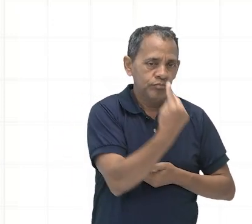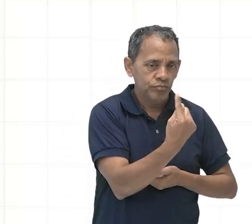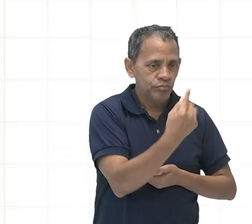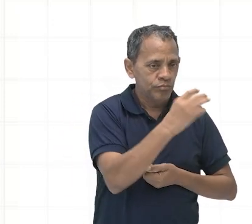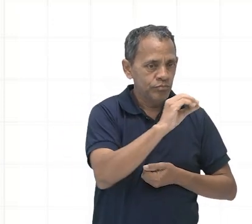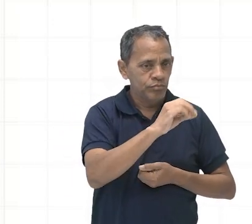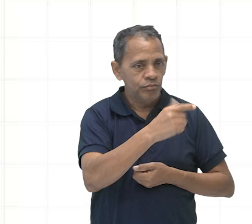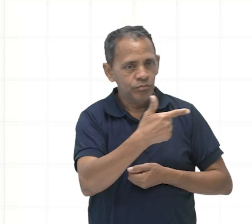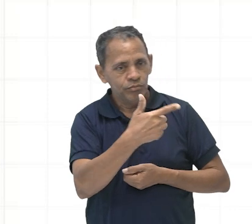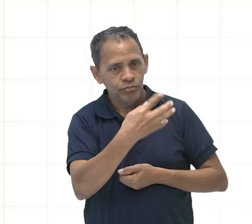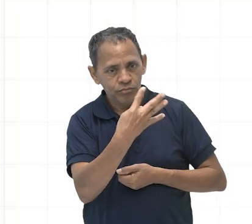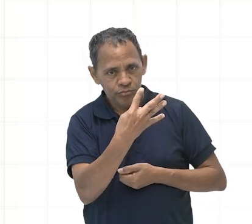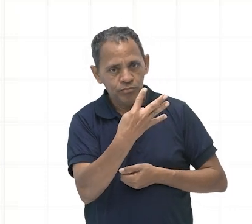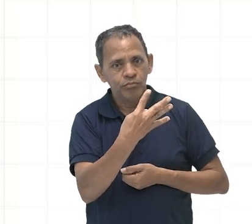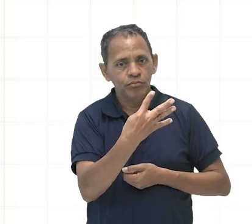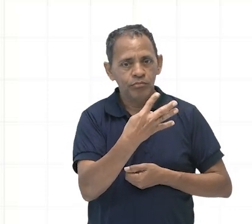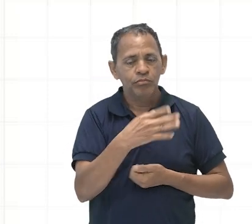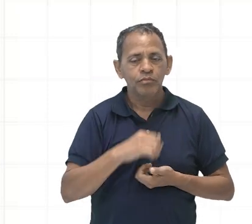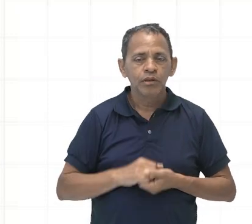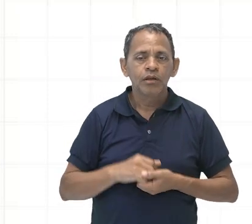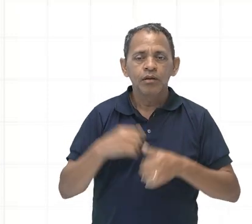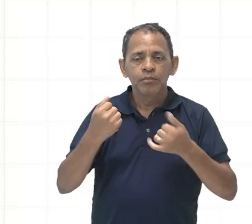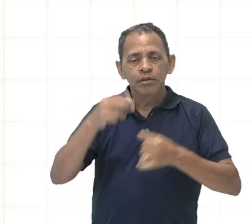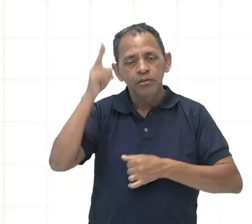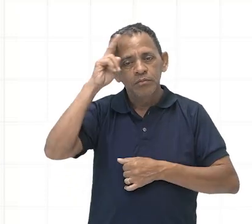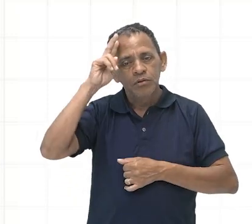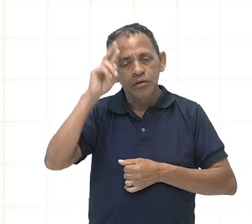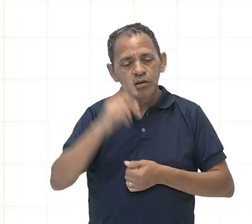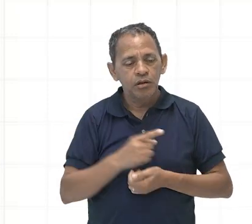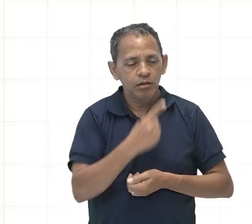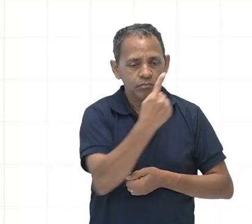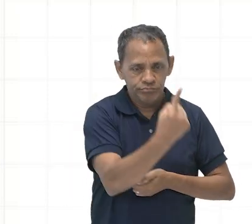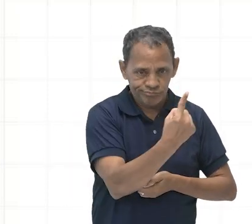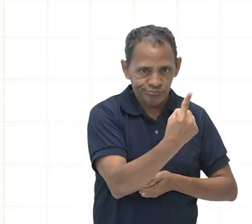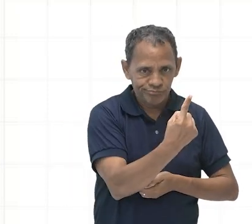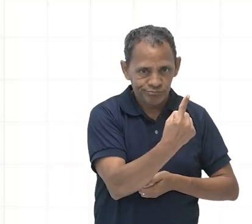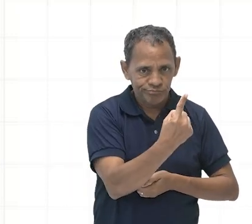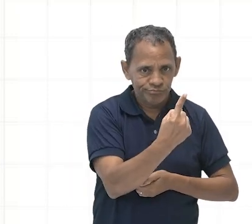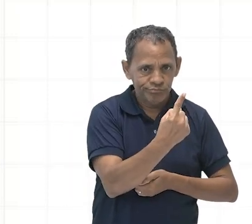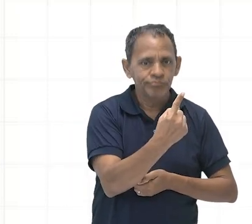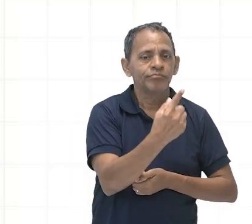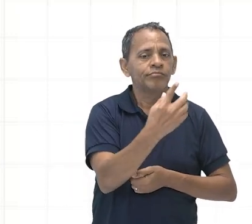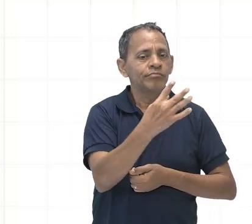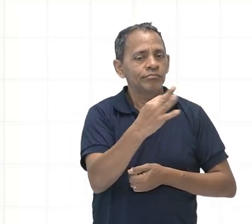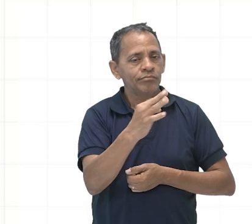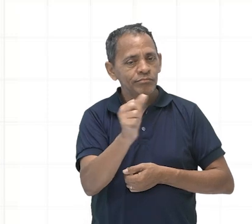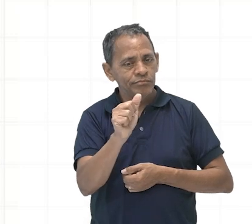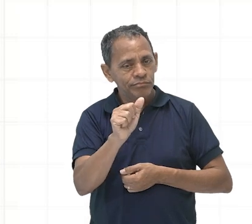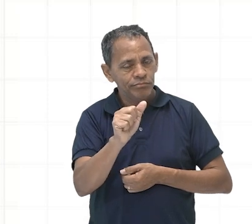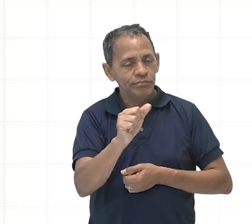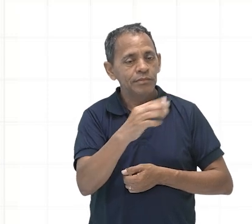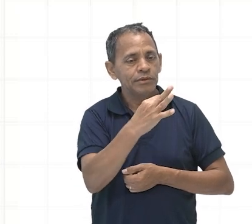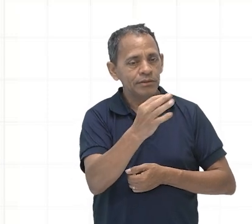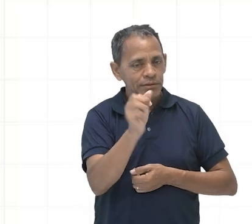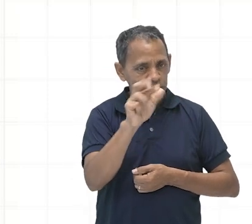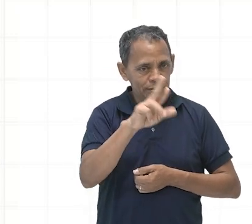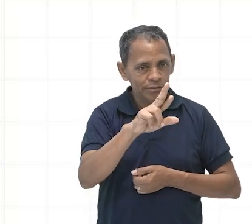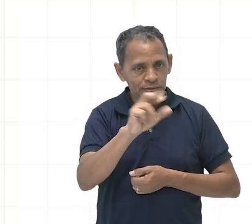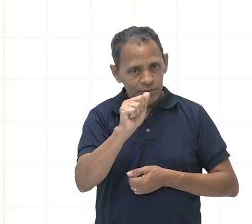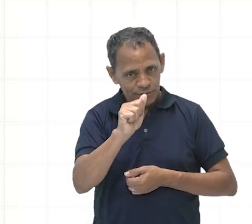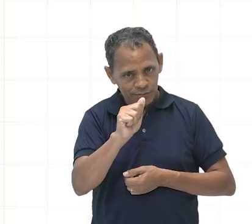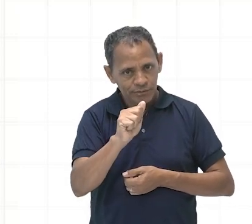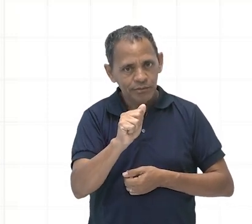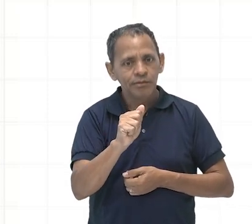seguinte, eu tenho que lembrar que 1 tera, ele quer saber 1 tera equivale